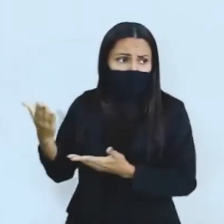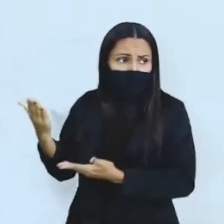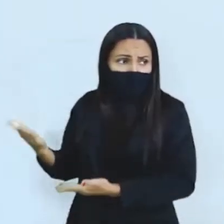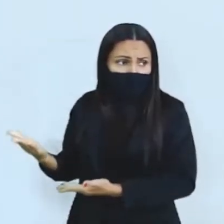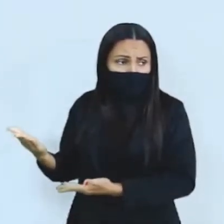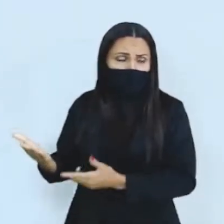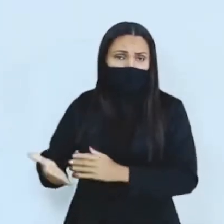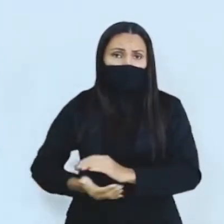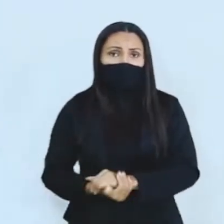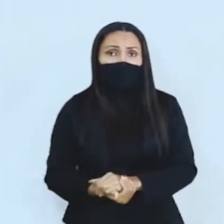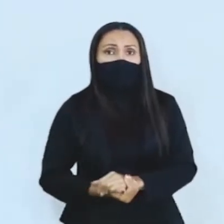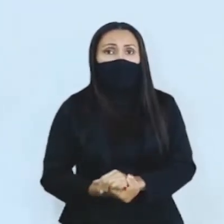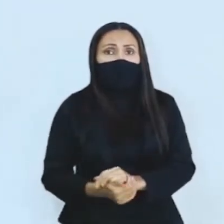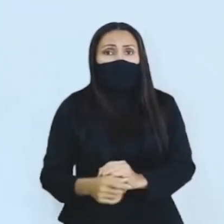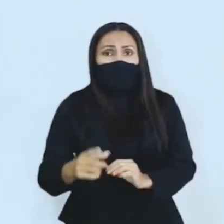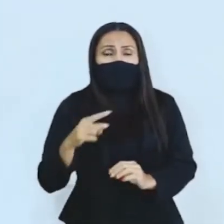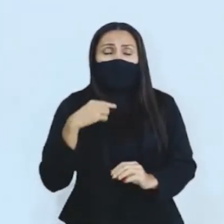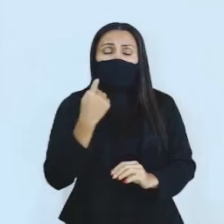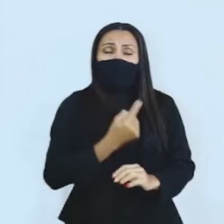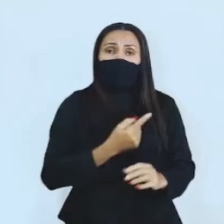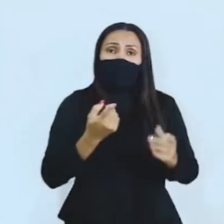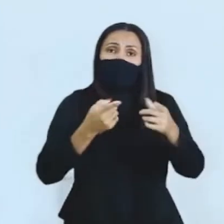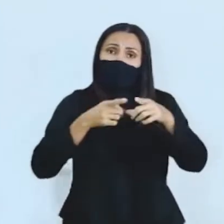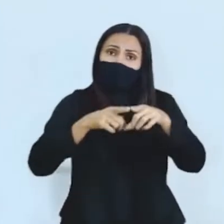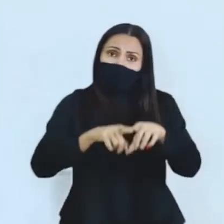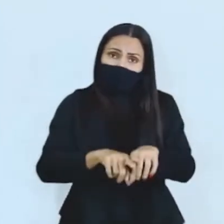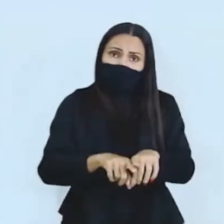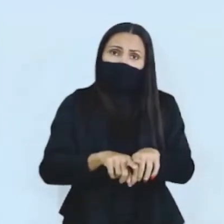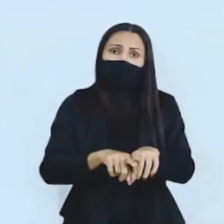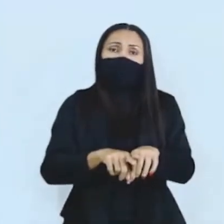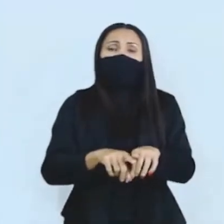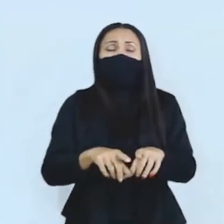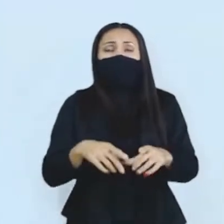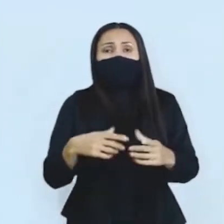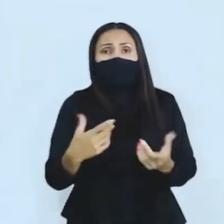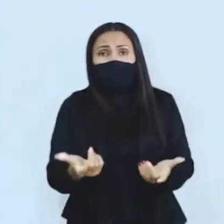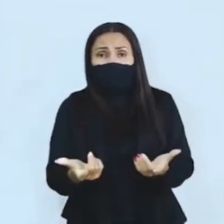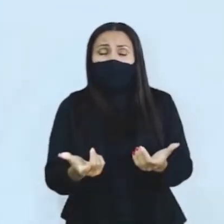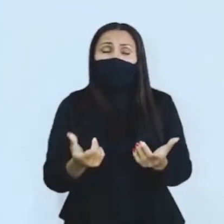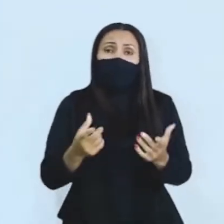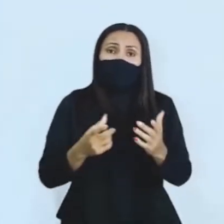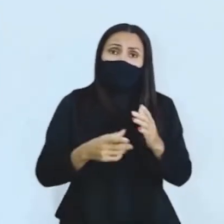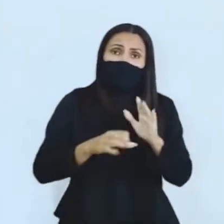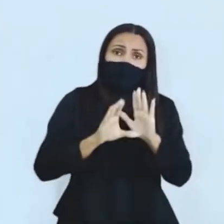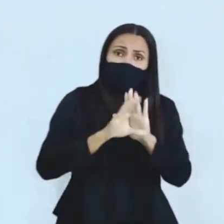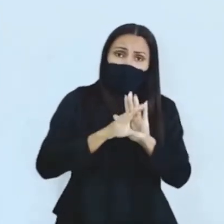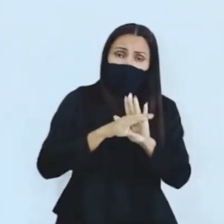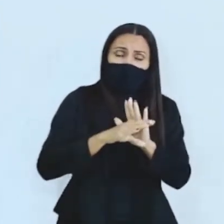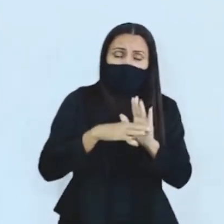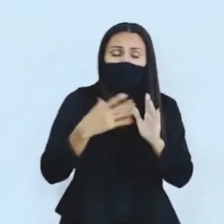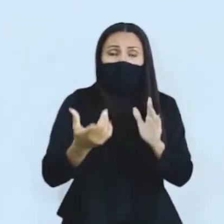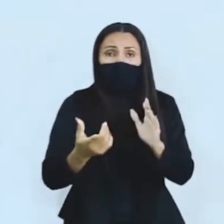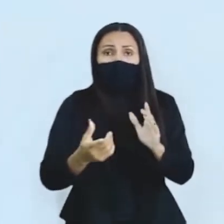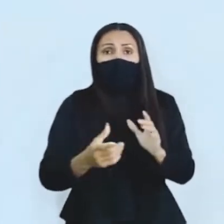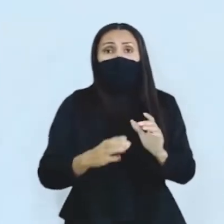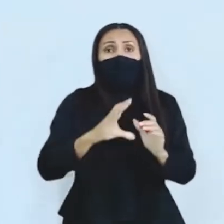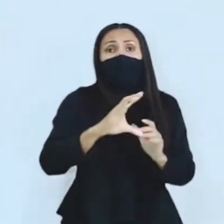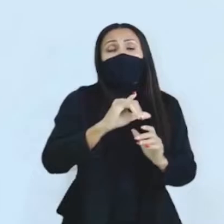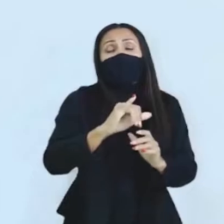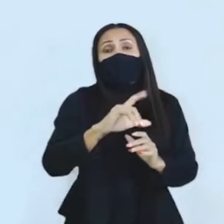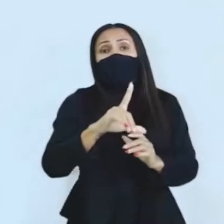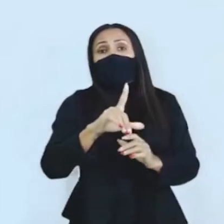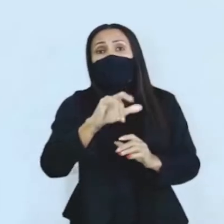do cilindro, elas são todas paralelas entre si. Então, nós denominamos uma projeção de projeção cilíndrica por conta